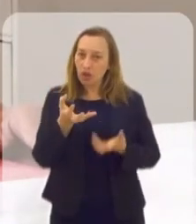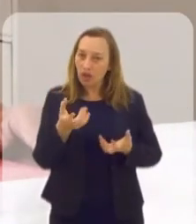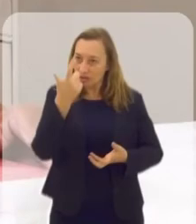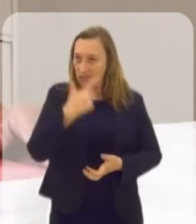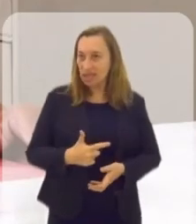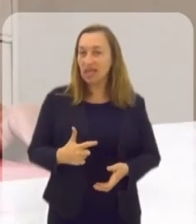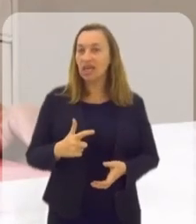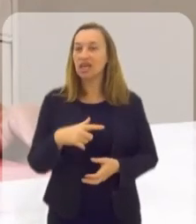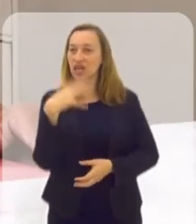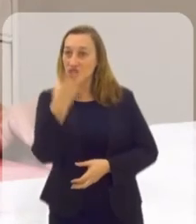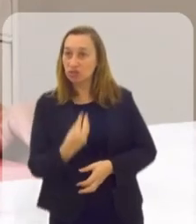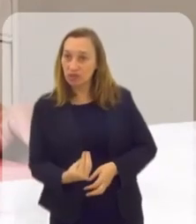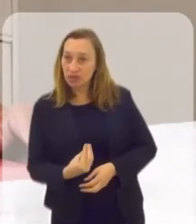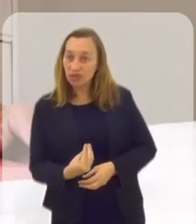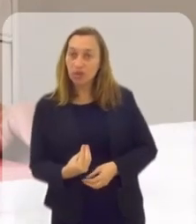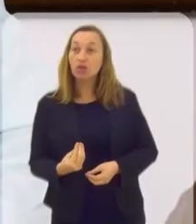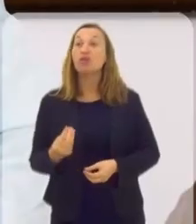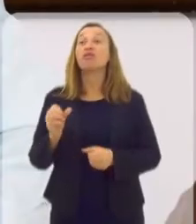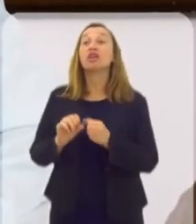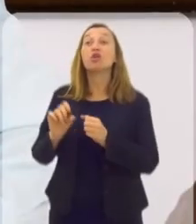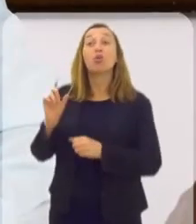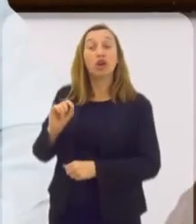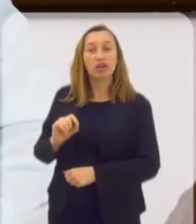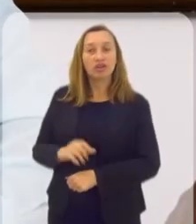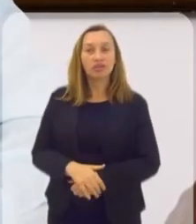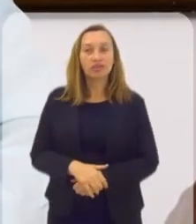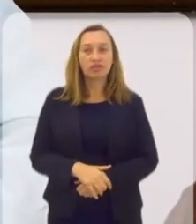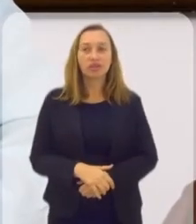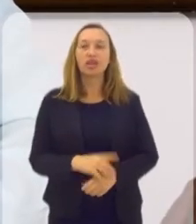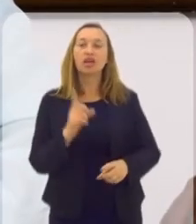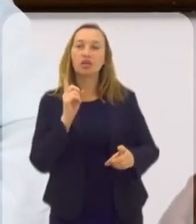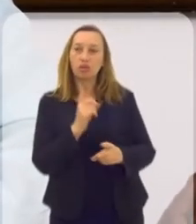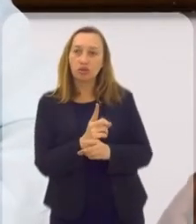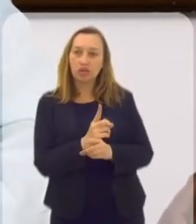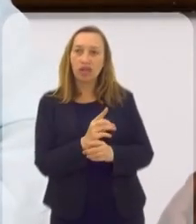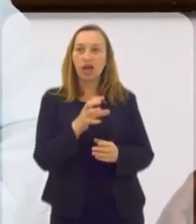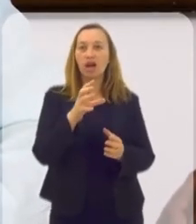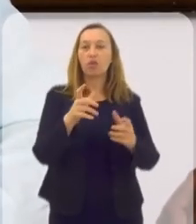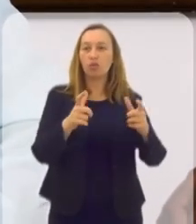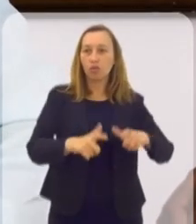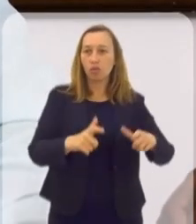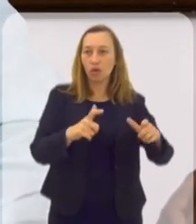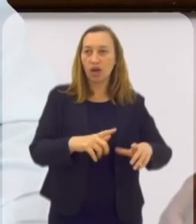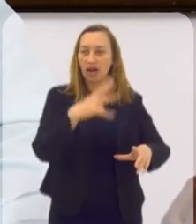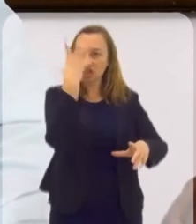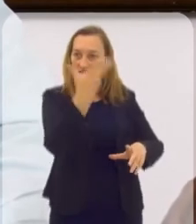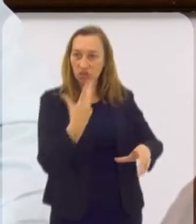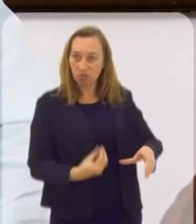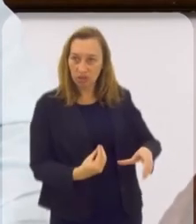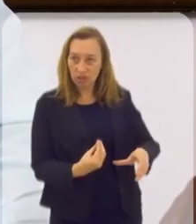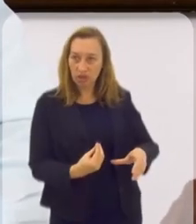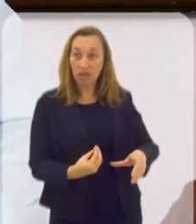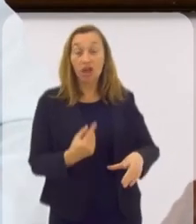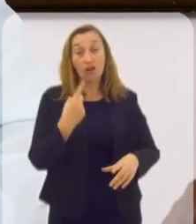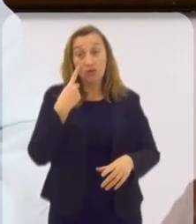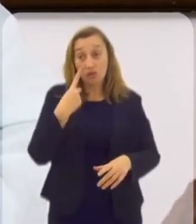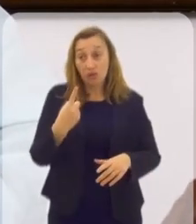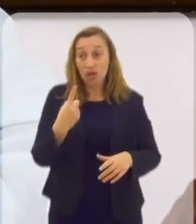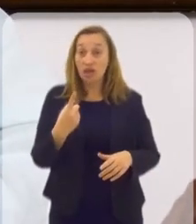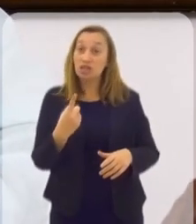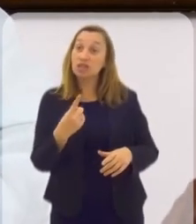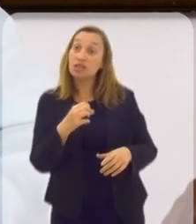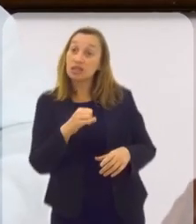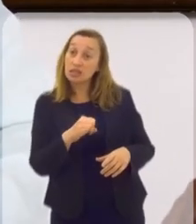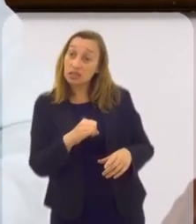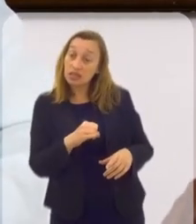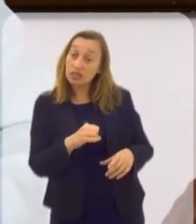decidi que eu quero ser espírita. O que que eu tenho que fazer? Encontre um centro espírita. De preferência, veja se esse